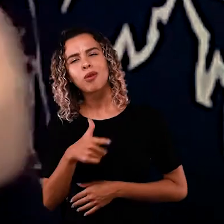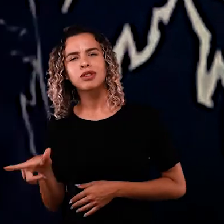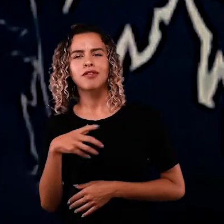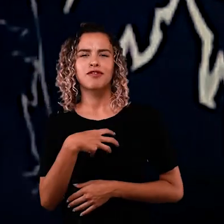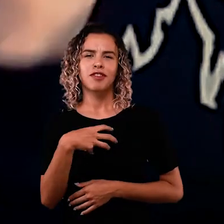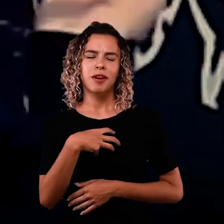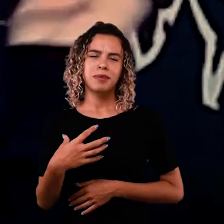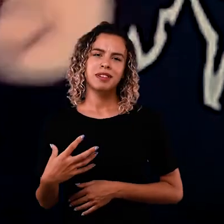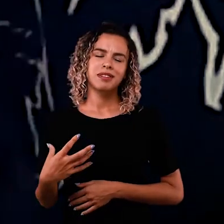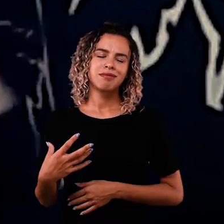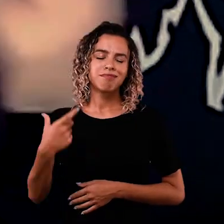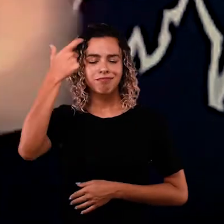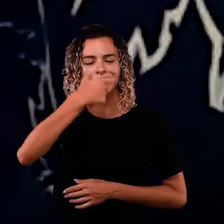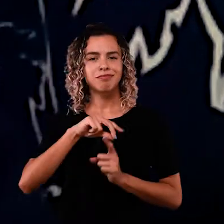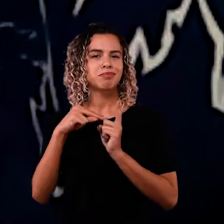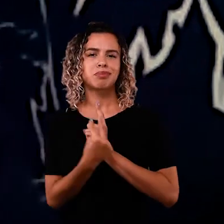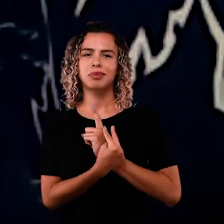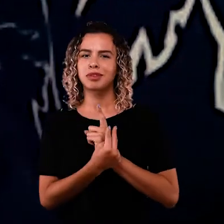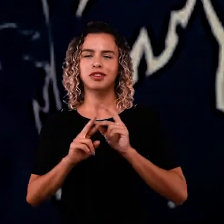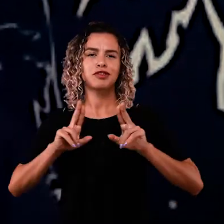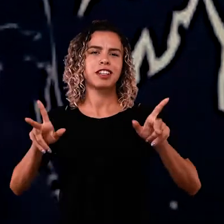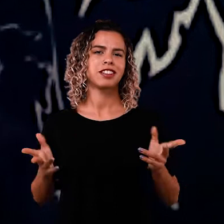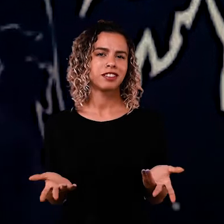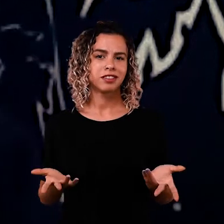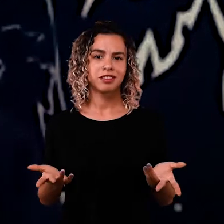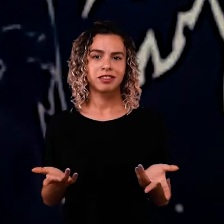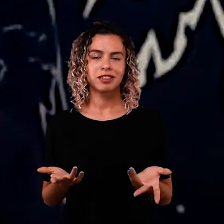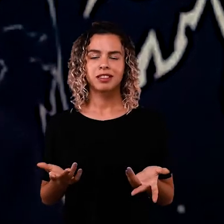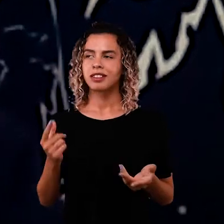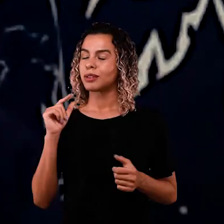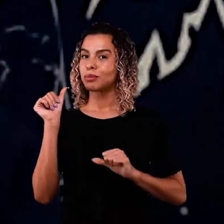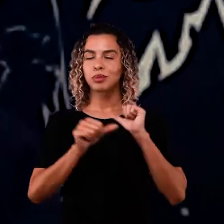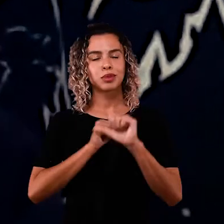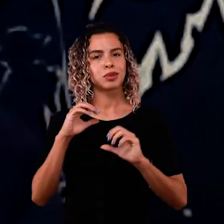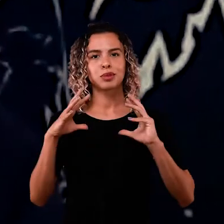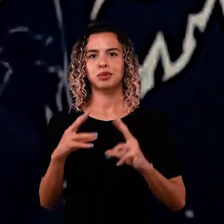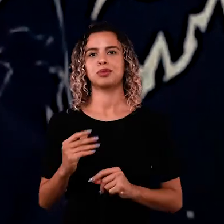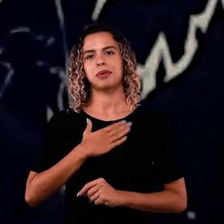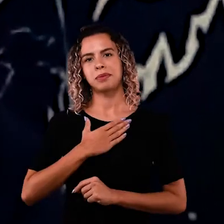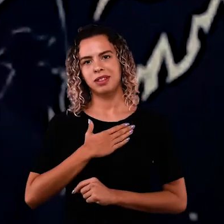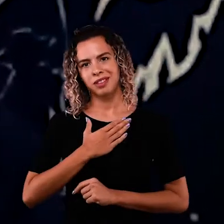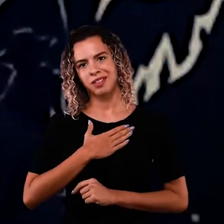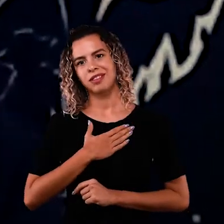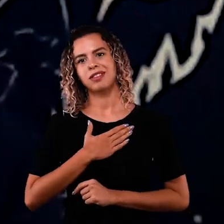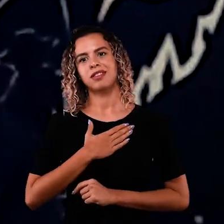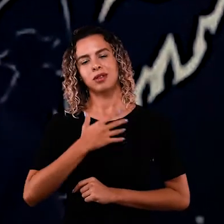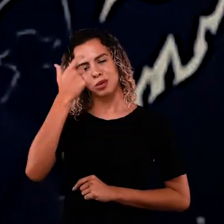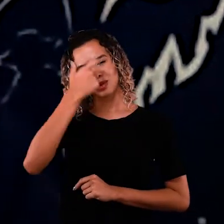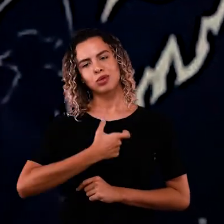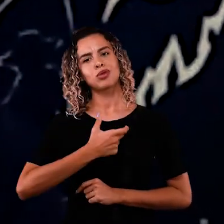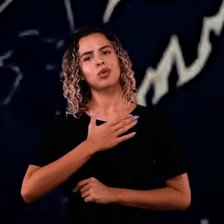outra forma de se sentir, é uma condição diversa, isso assim, muda completamente tudo, pelo menos pra mim.